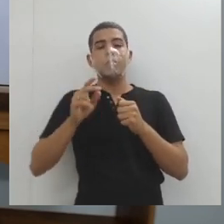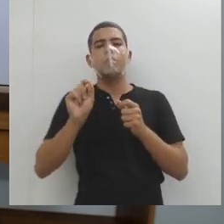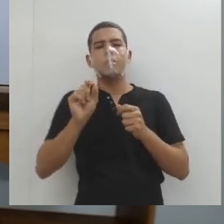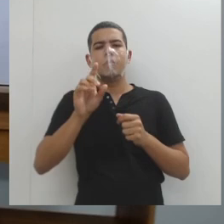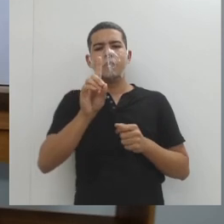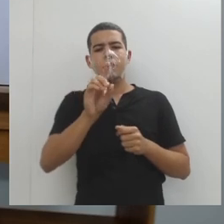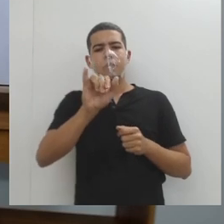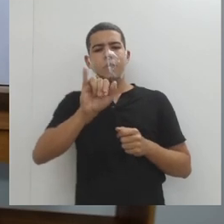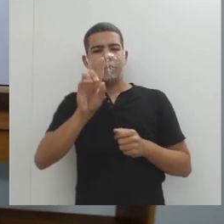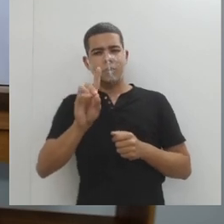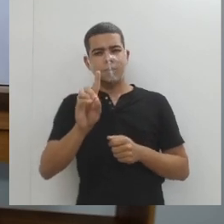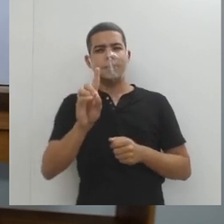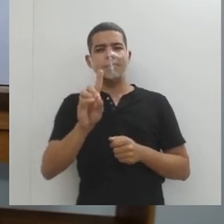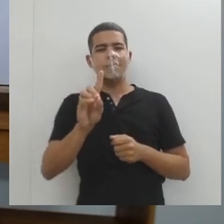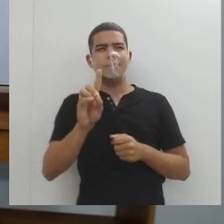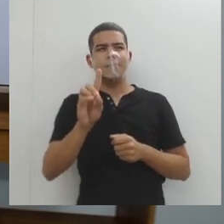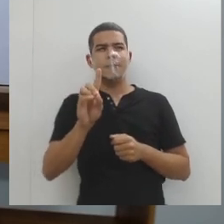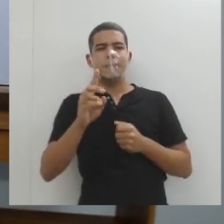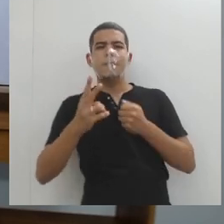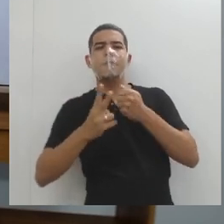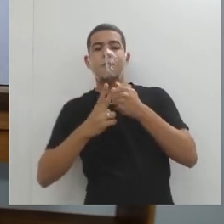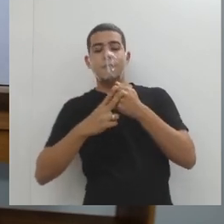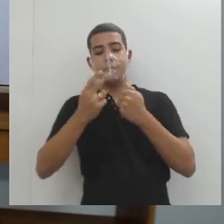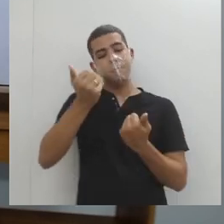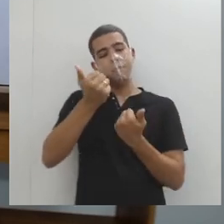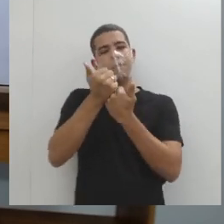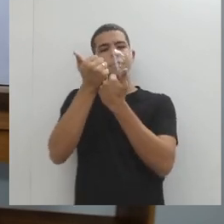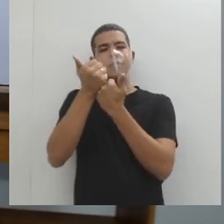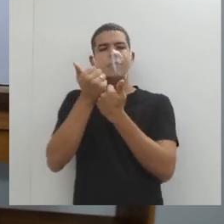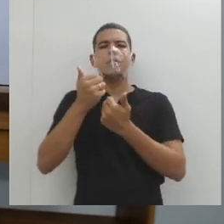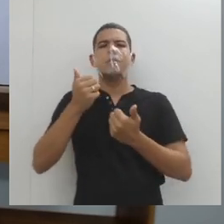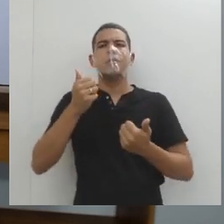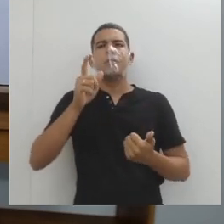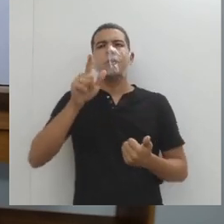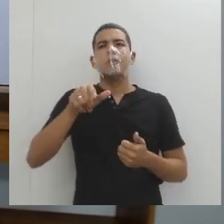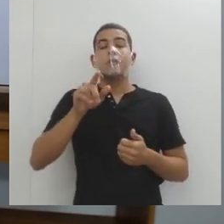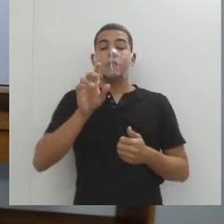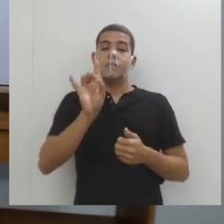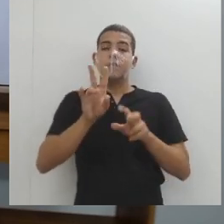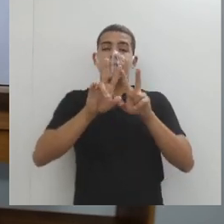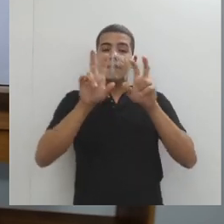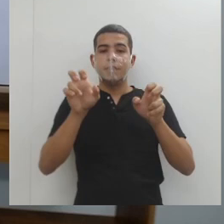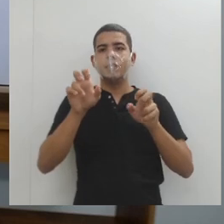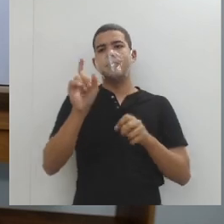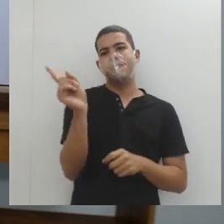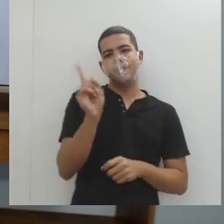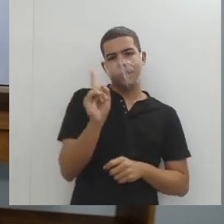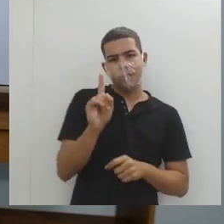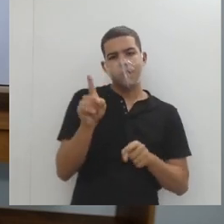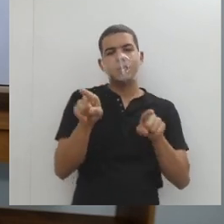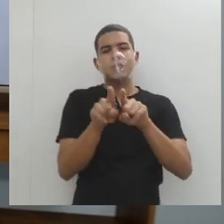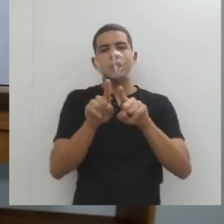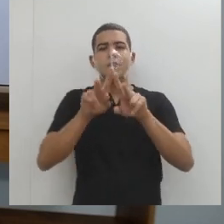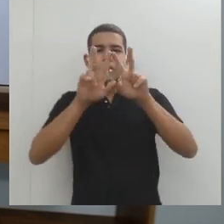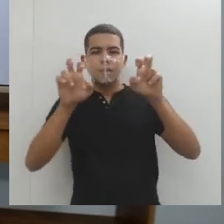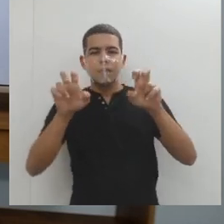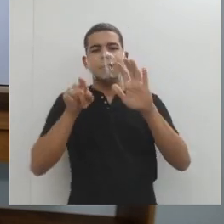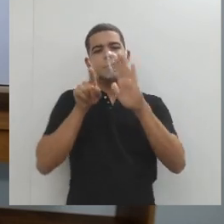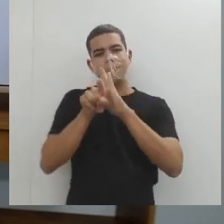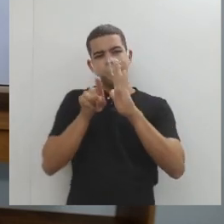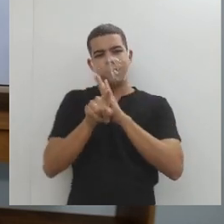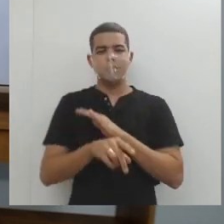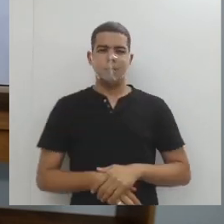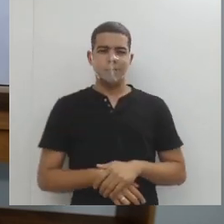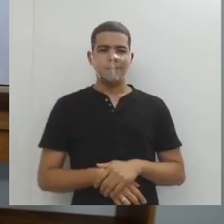Esse did, esse verbo auxiliar, ele só vai entrar nas frases negativas e nas perguntas. No teu present perfect, a gente